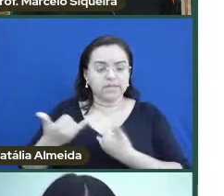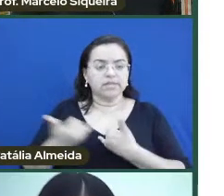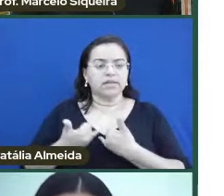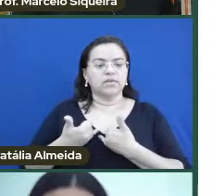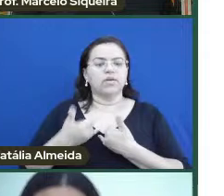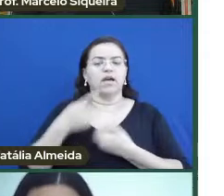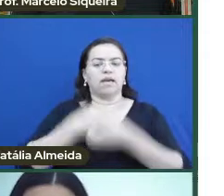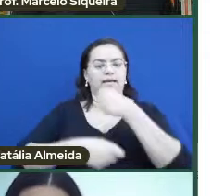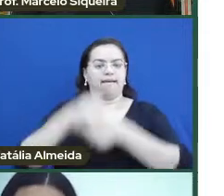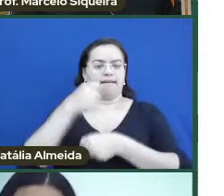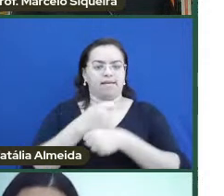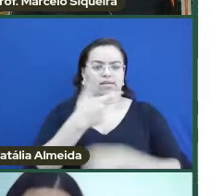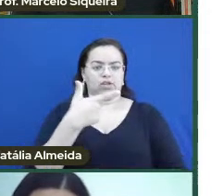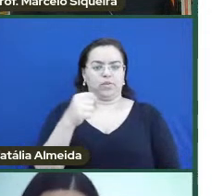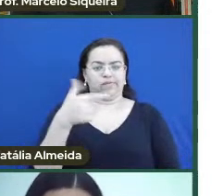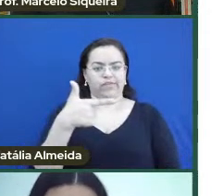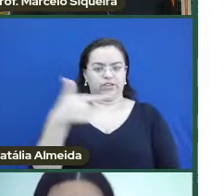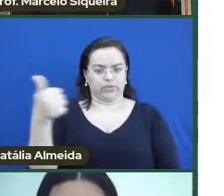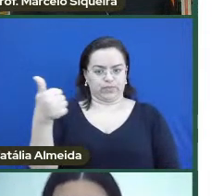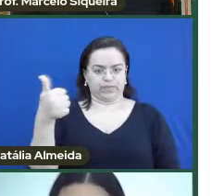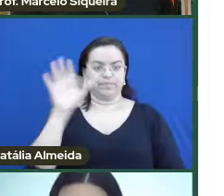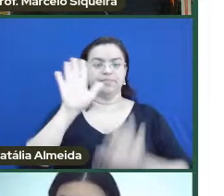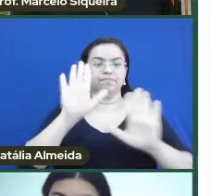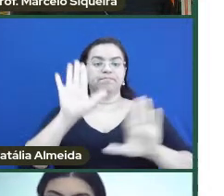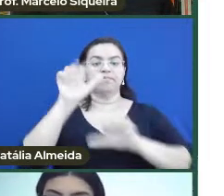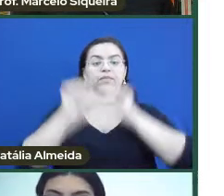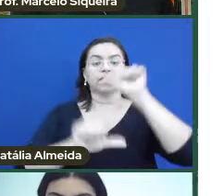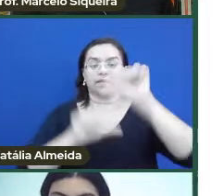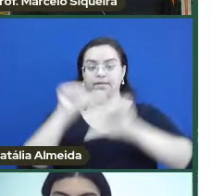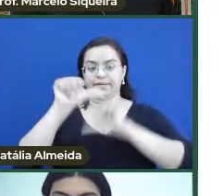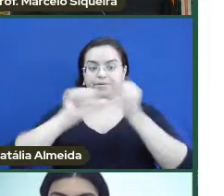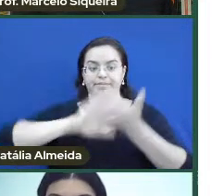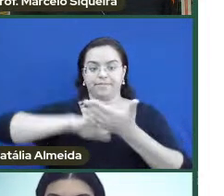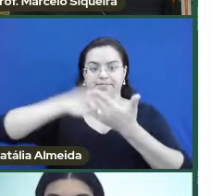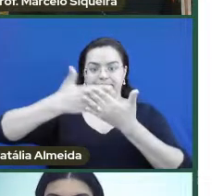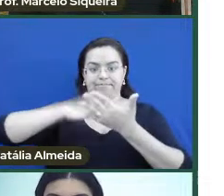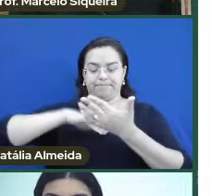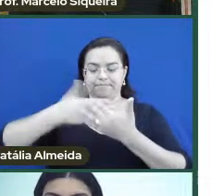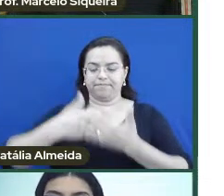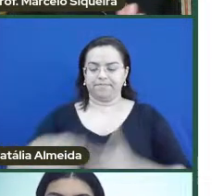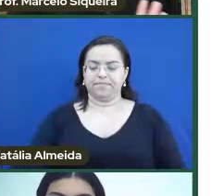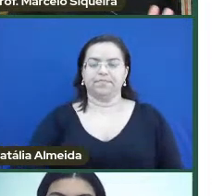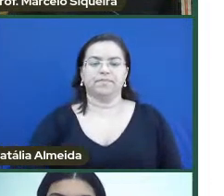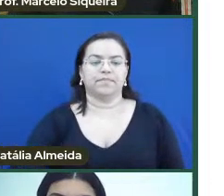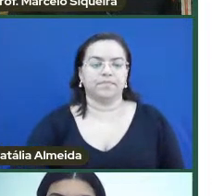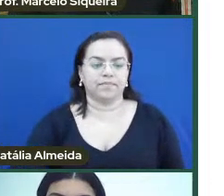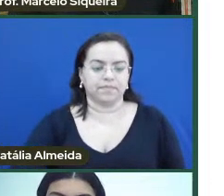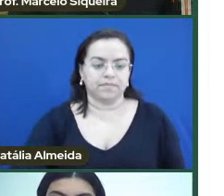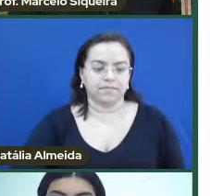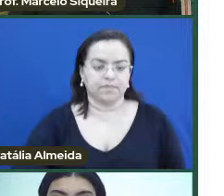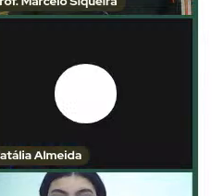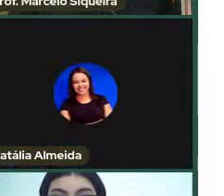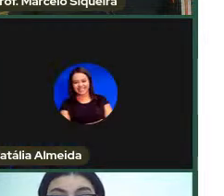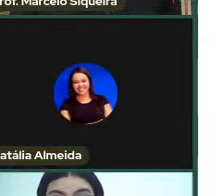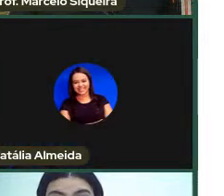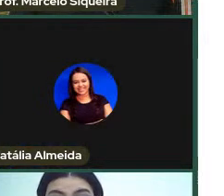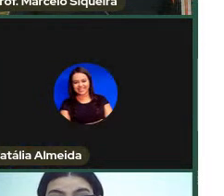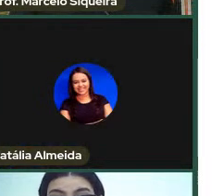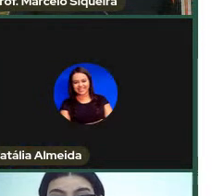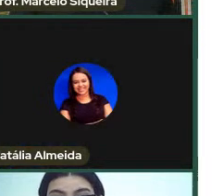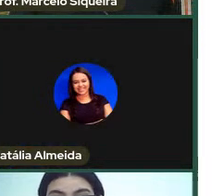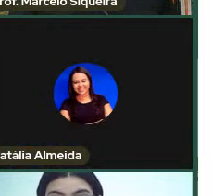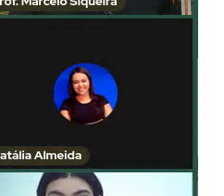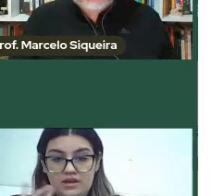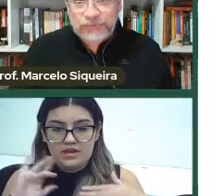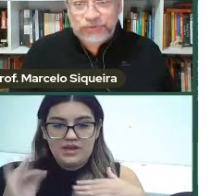seja, são dados do ano passado. A gente, se olharmos apenas redes sociais, né? Que é uma coisa que é muito presente